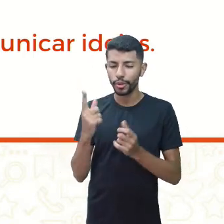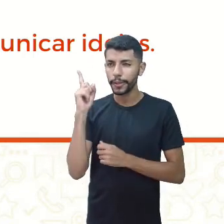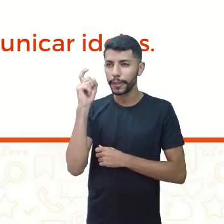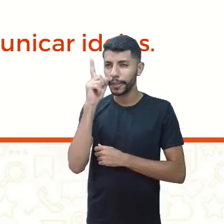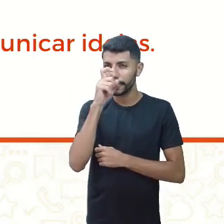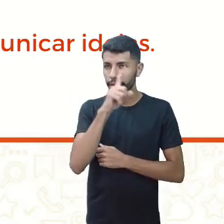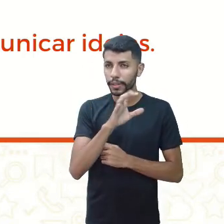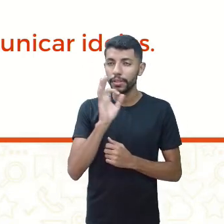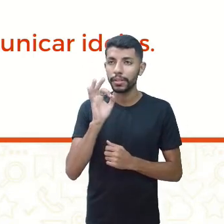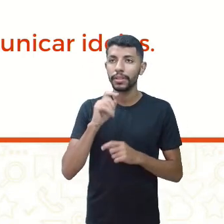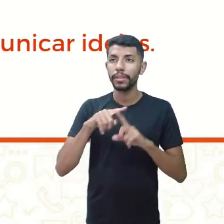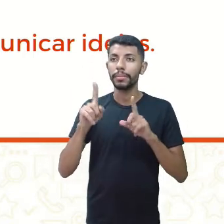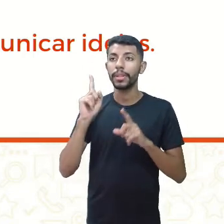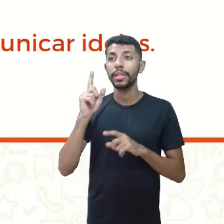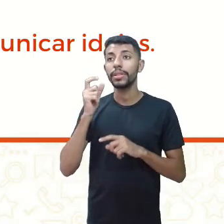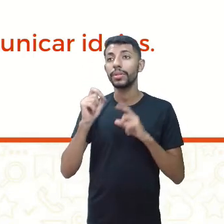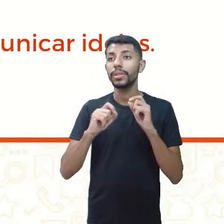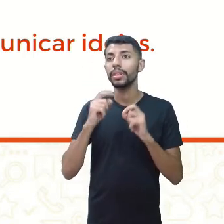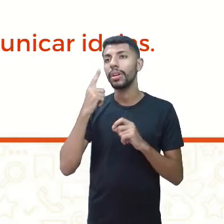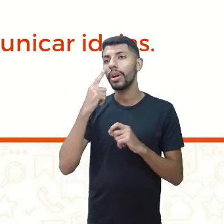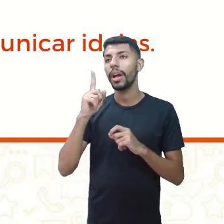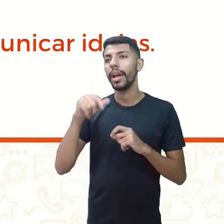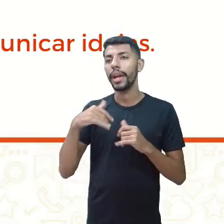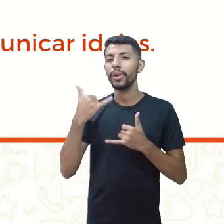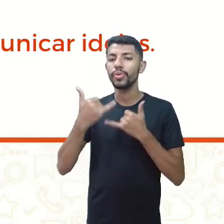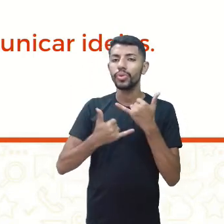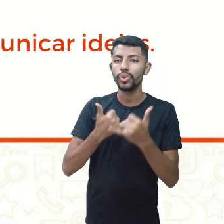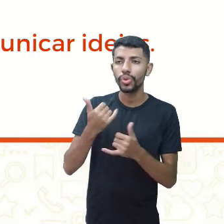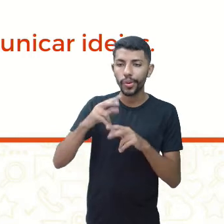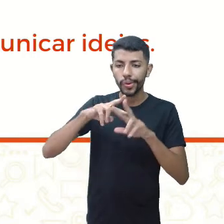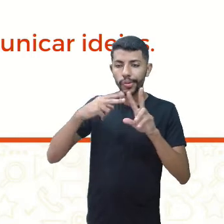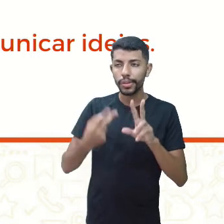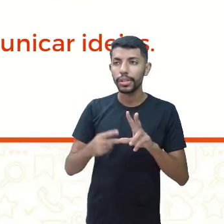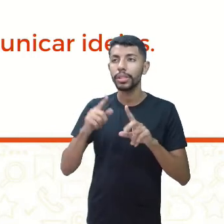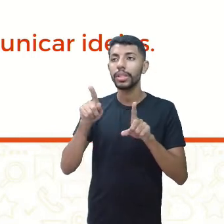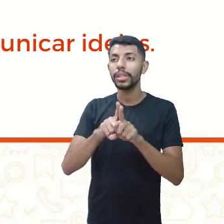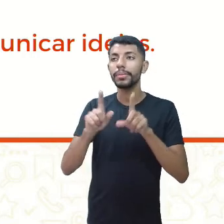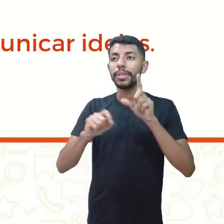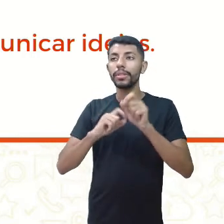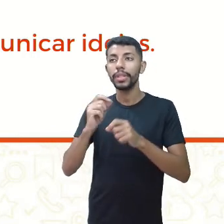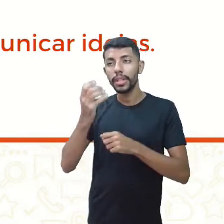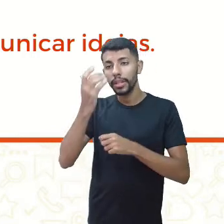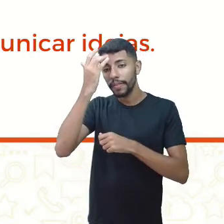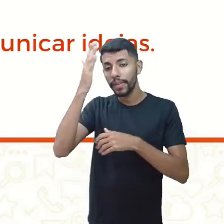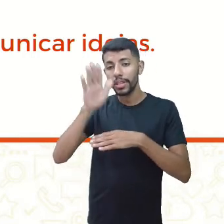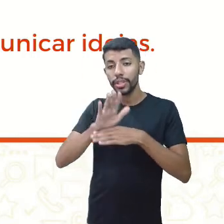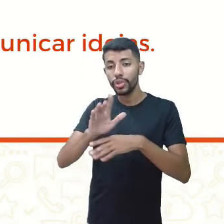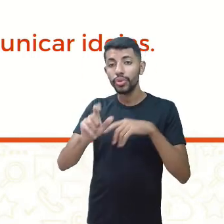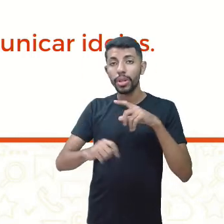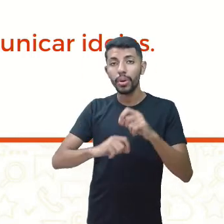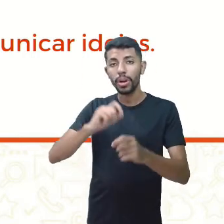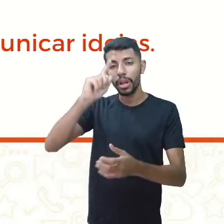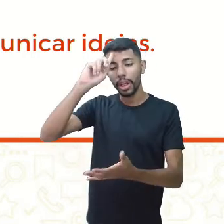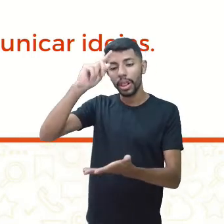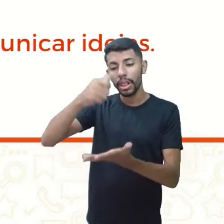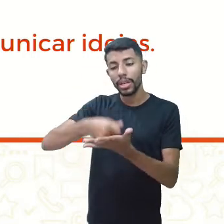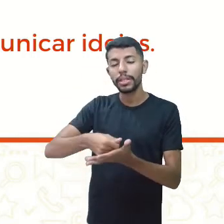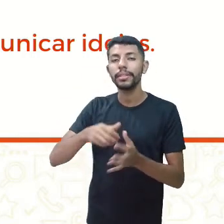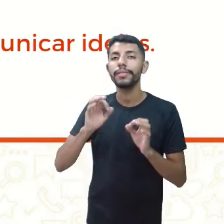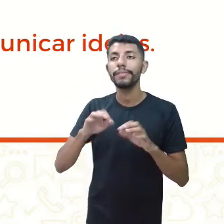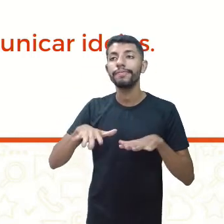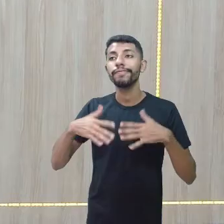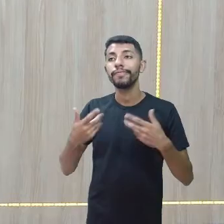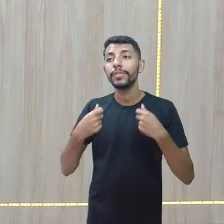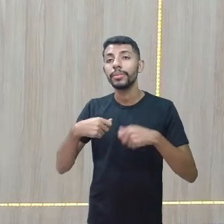novamente, é um recurso, é um jogo que facilita a tomada de decisão, né? Então, ele vai ter que